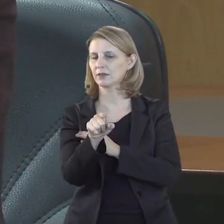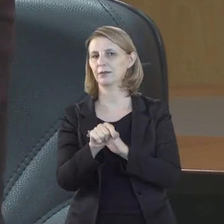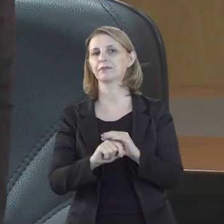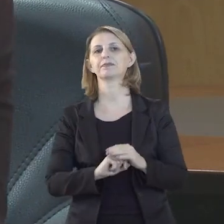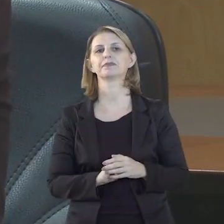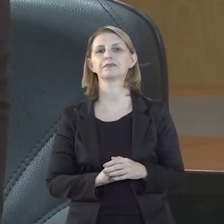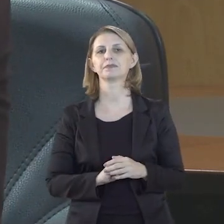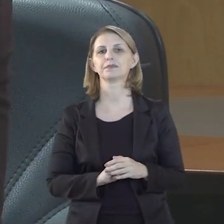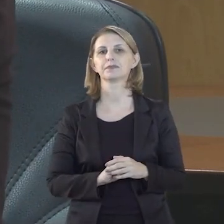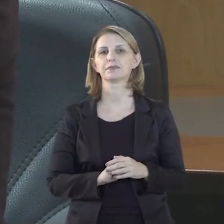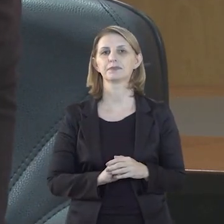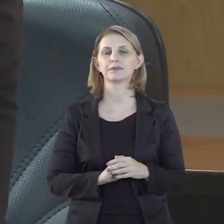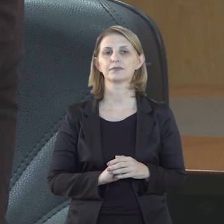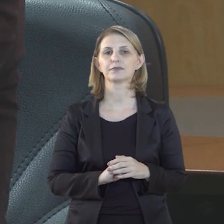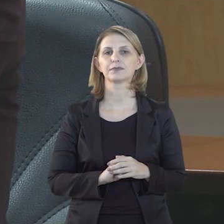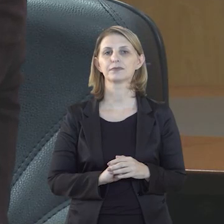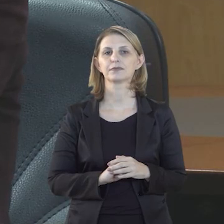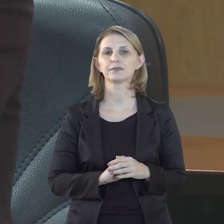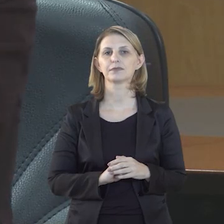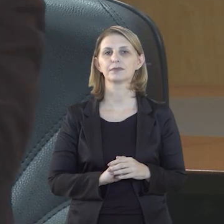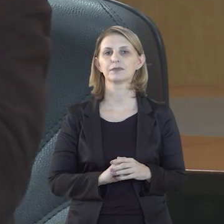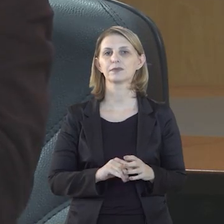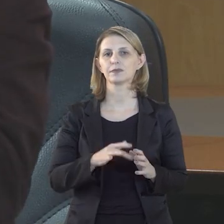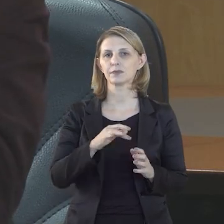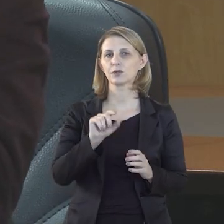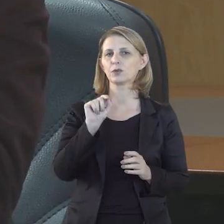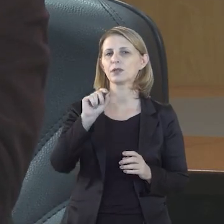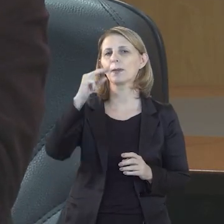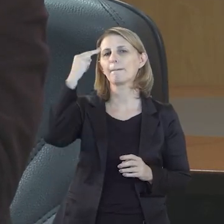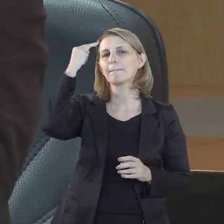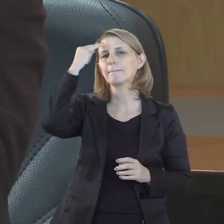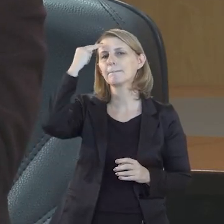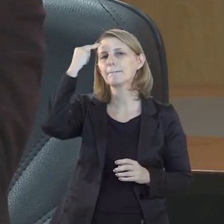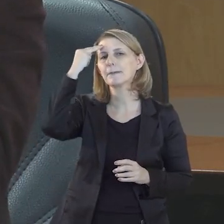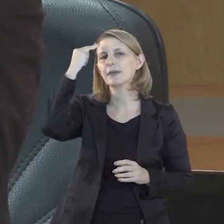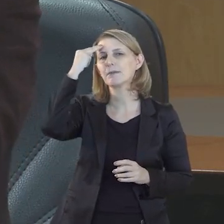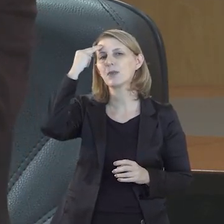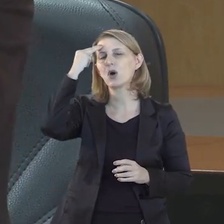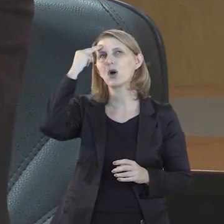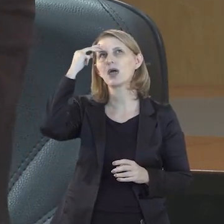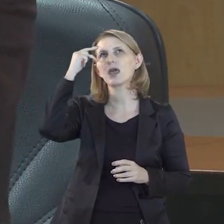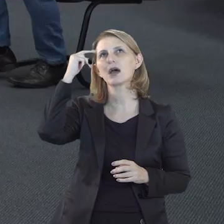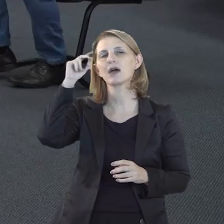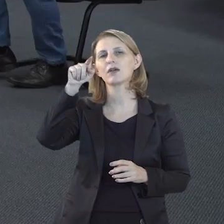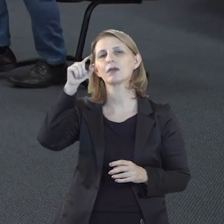afetividade, provocá-las. Se eu te perguntasse agora,